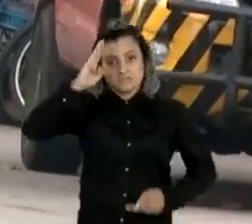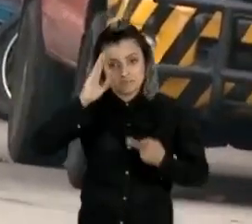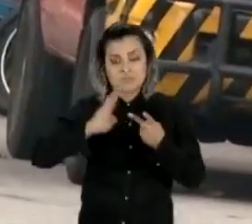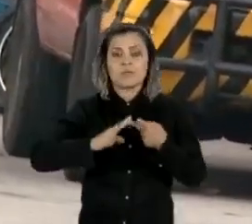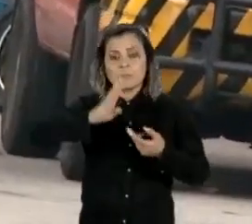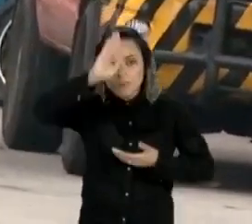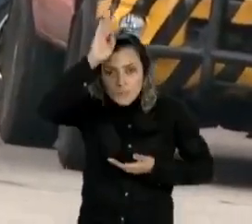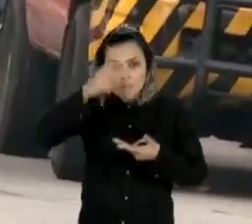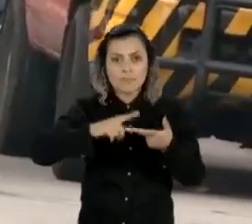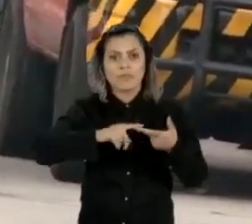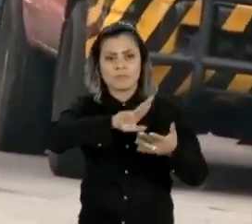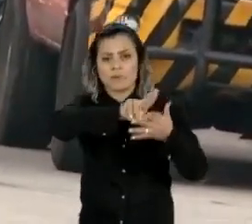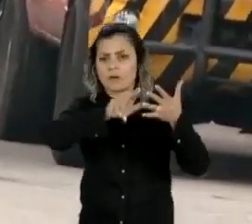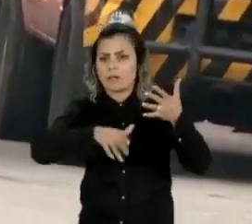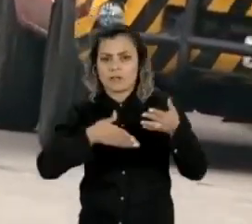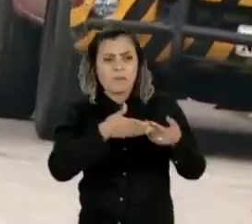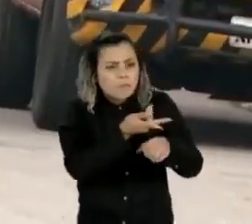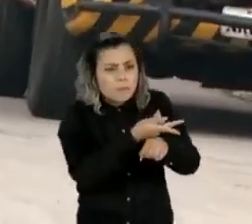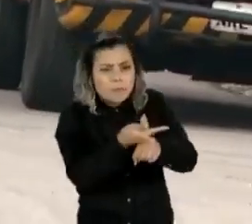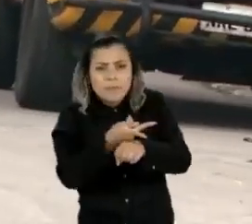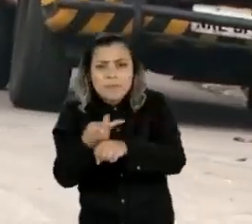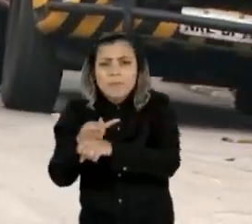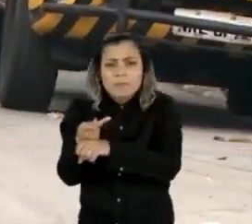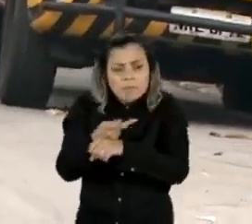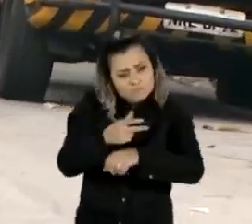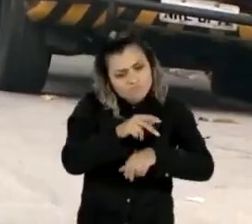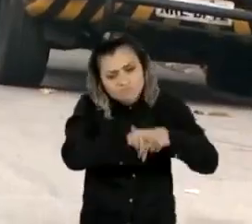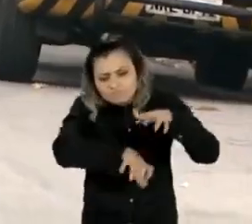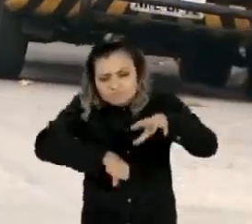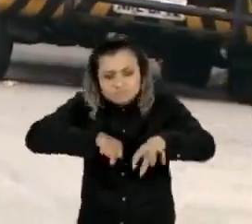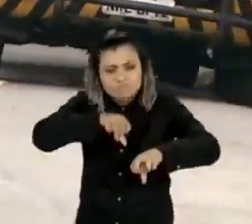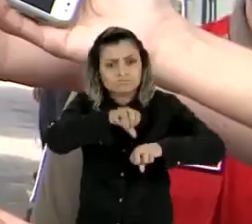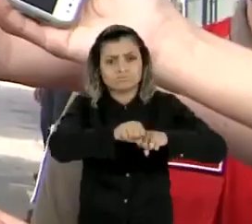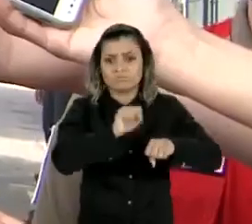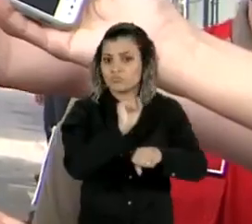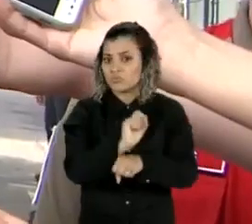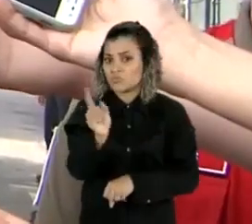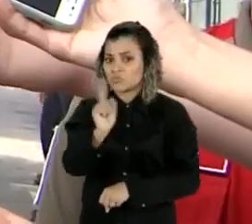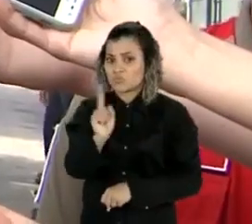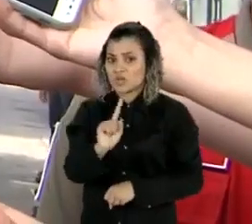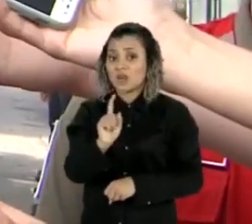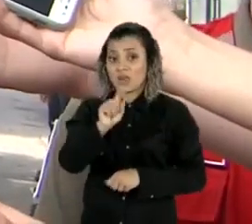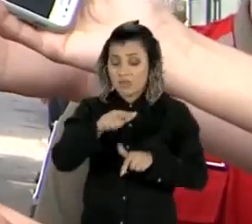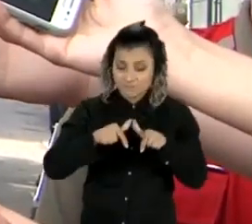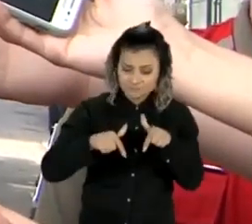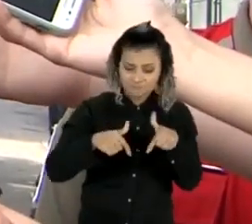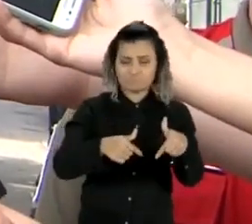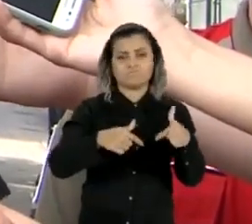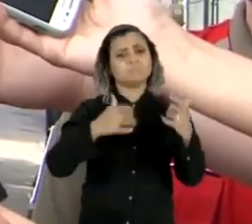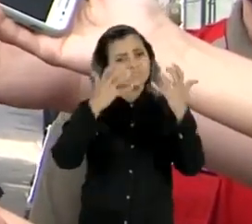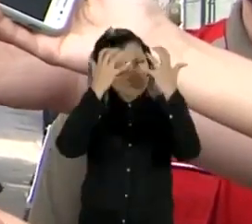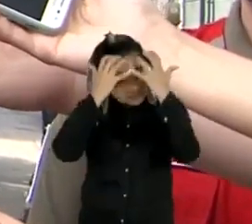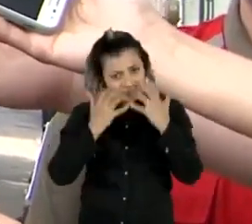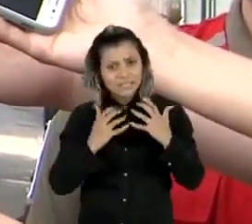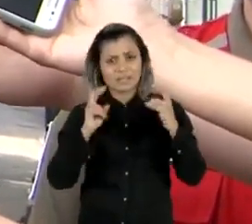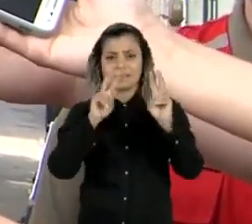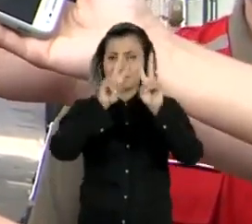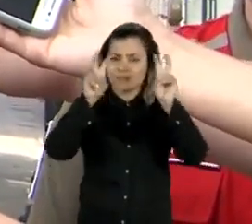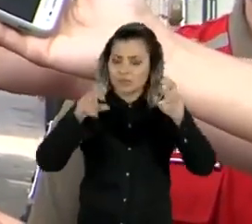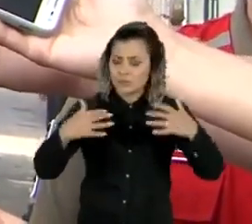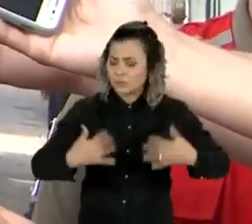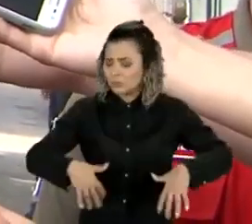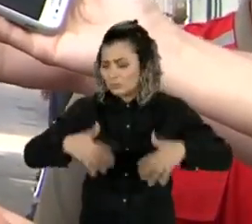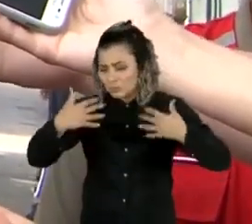e equipes de salvamento, envolvidos numa operação sem parar. É uma ação de alta complexidade, onde